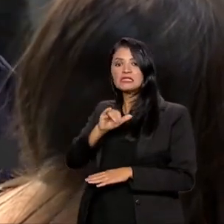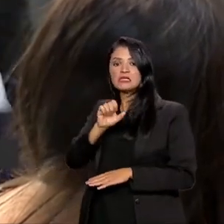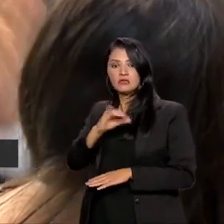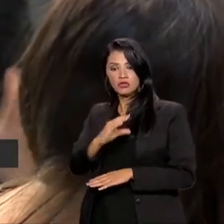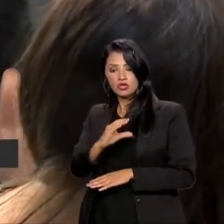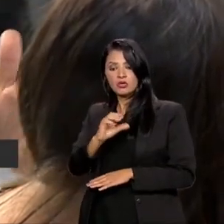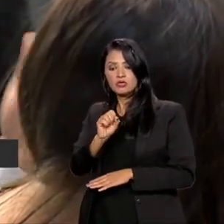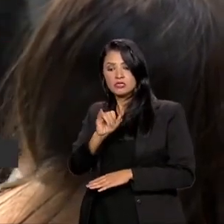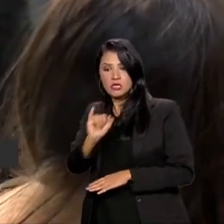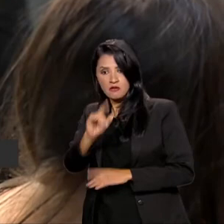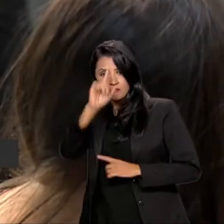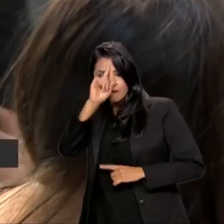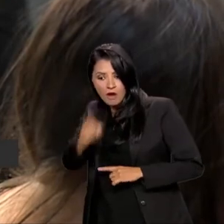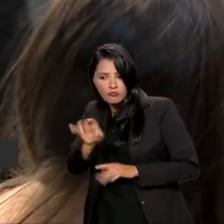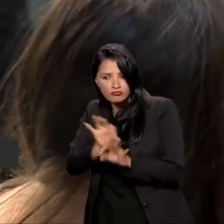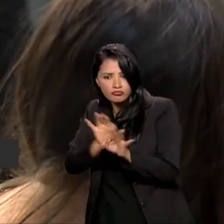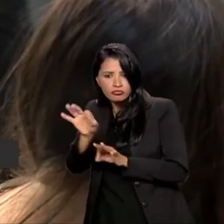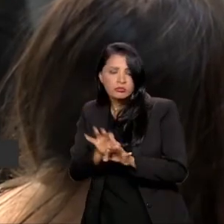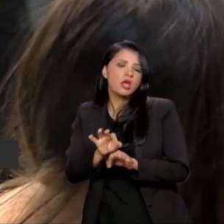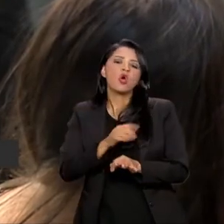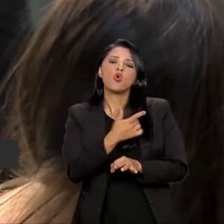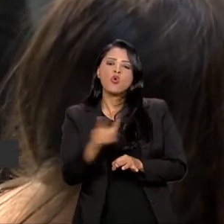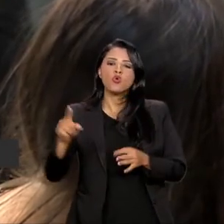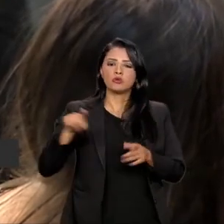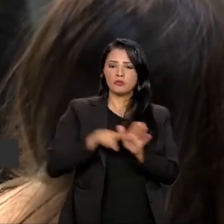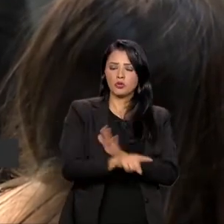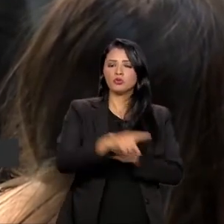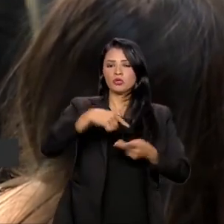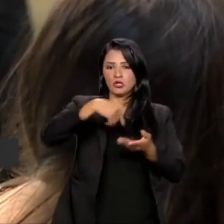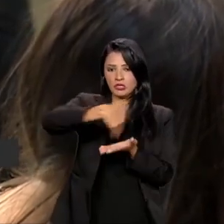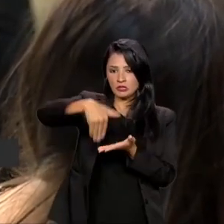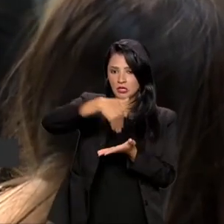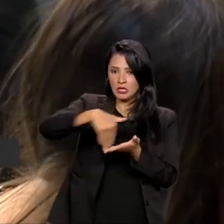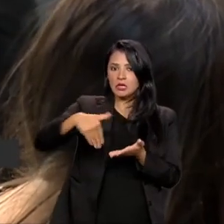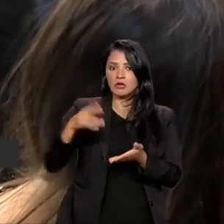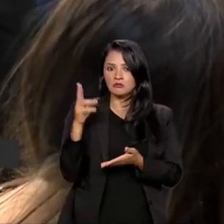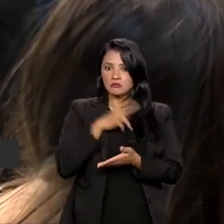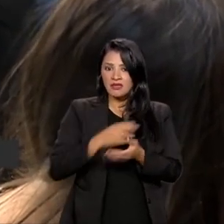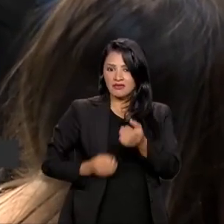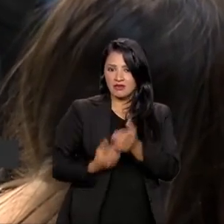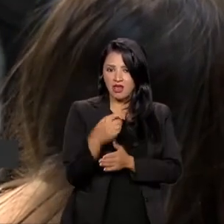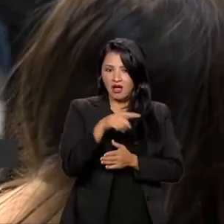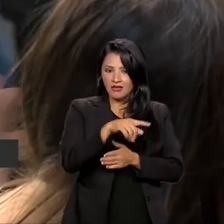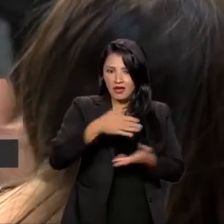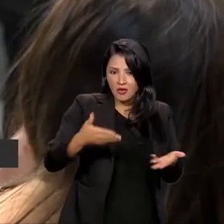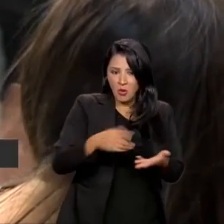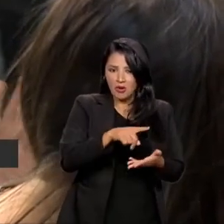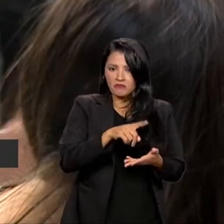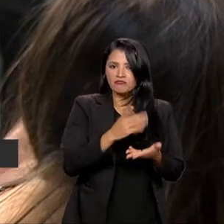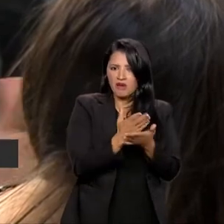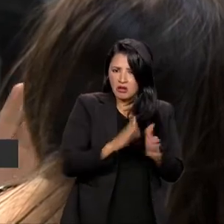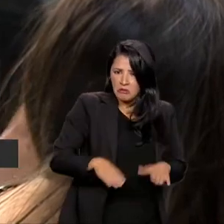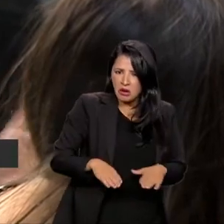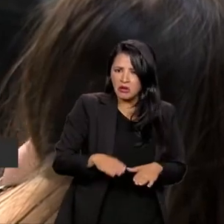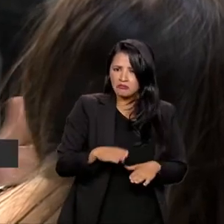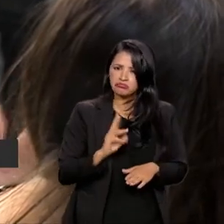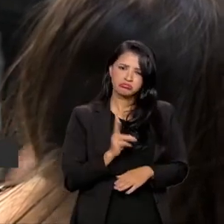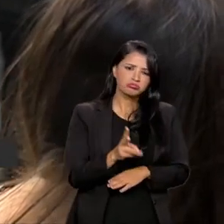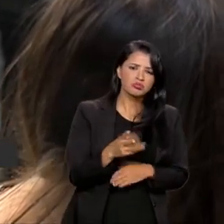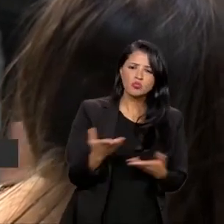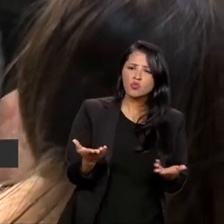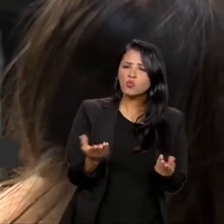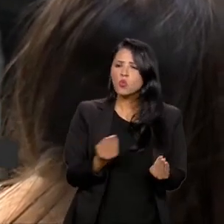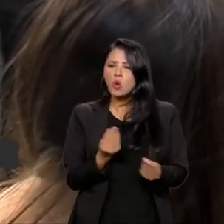a Secretaria Extraordinária criada para a segurança imediata, ela vai ser extinta ou vai continuar de